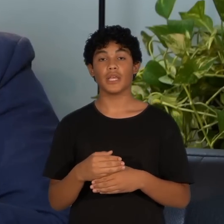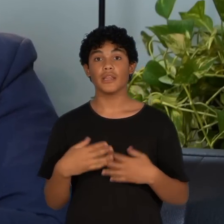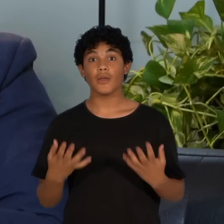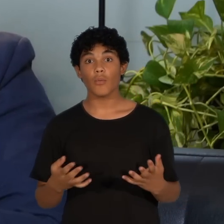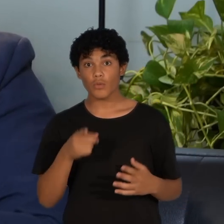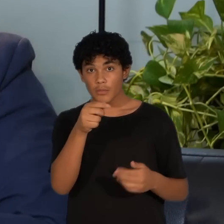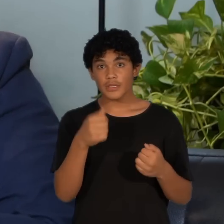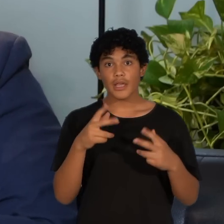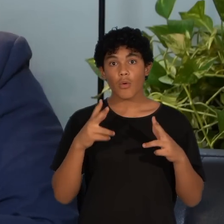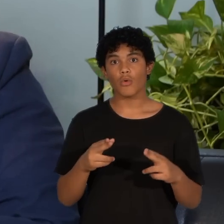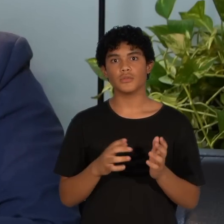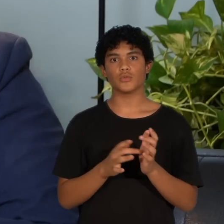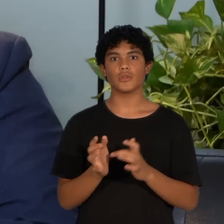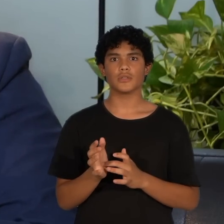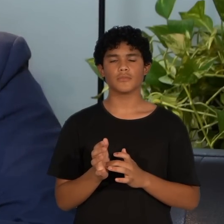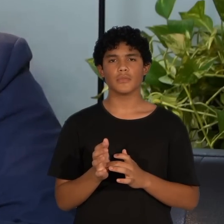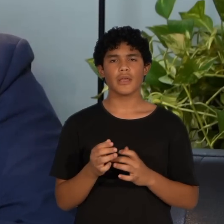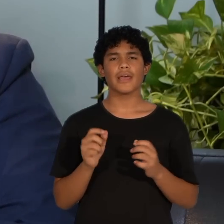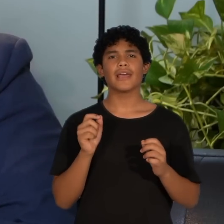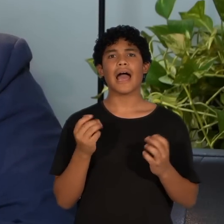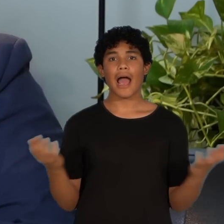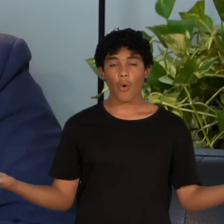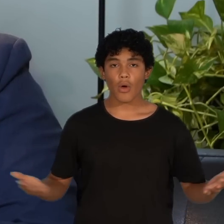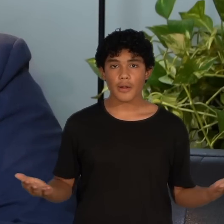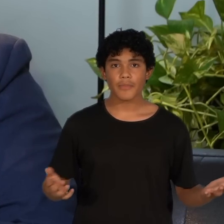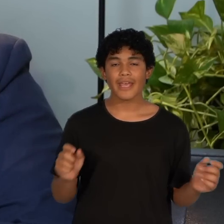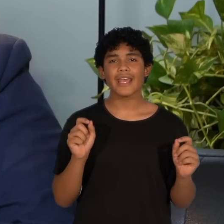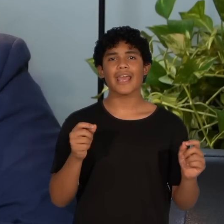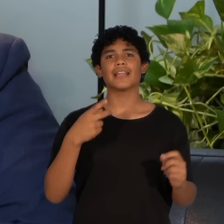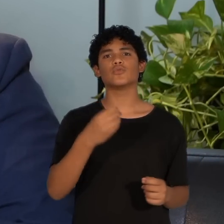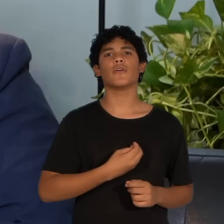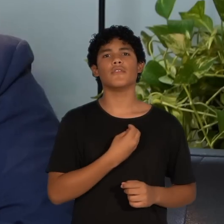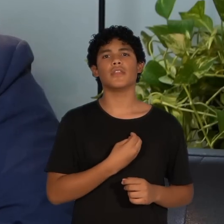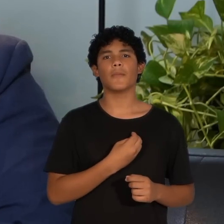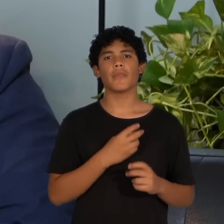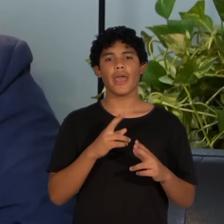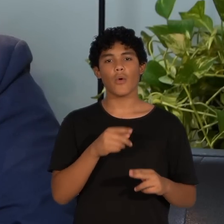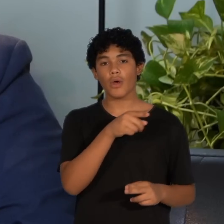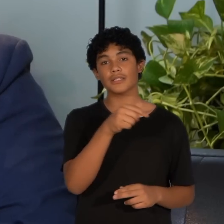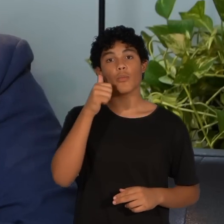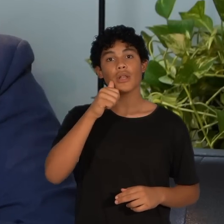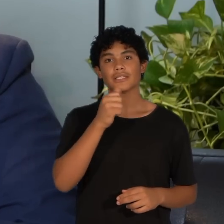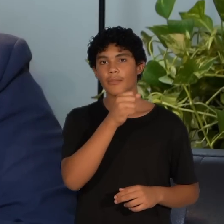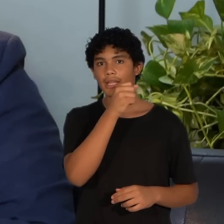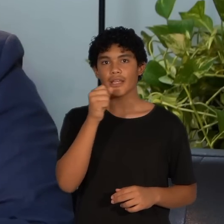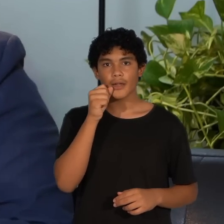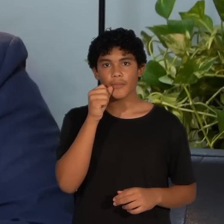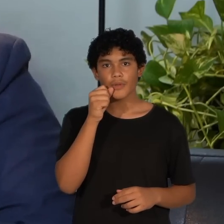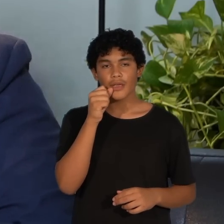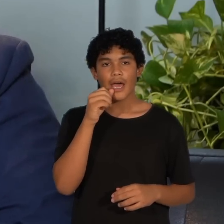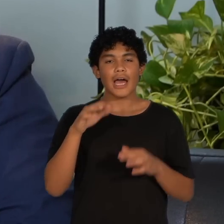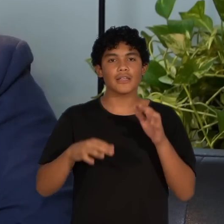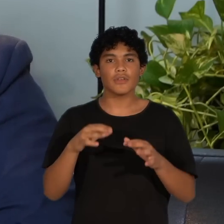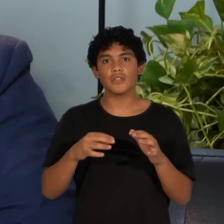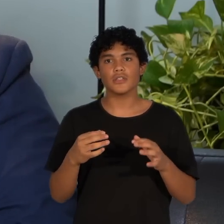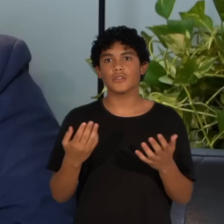os samaritanos na sua vida? Quem é o samaritano? É alguém da família? É uma classe social? É alguém que tem uma determinada